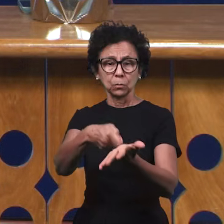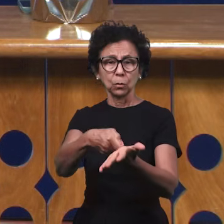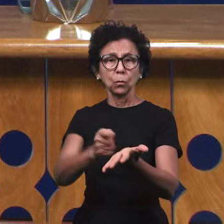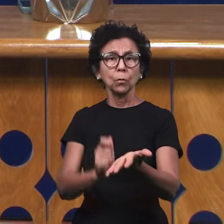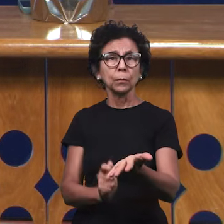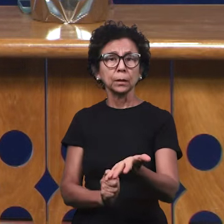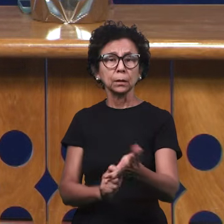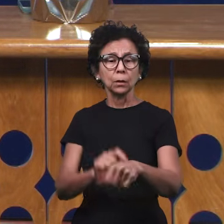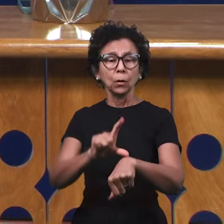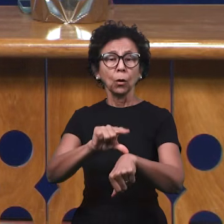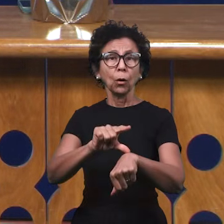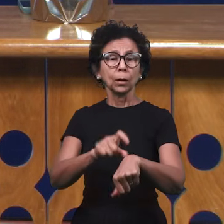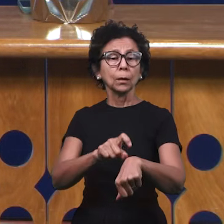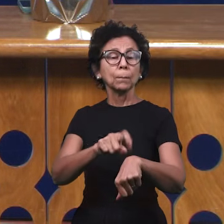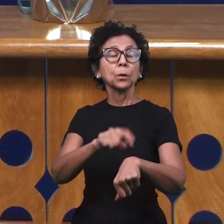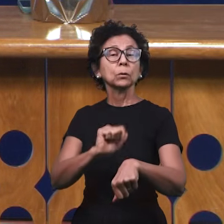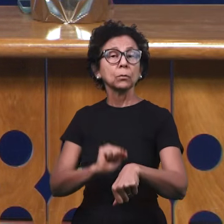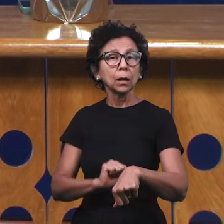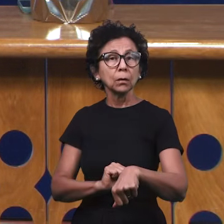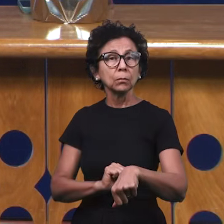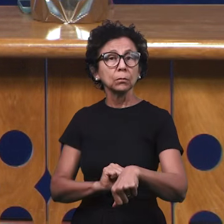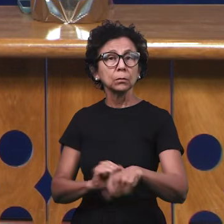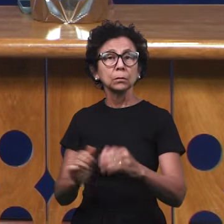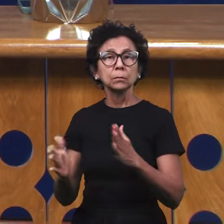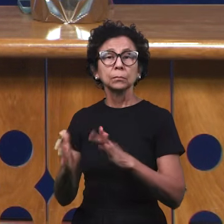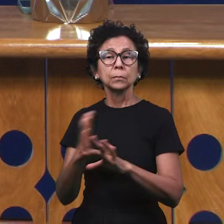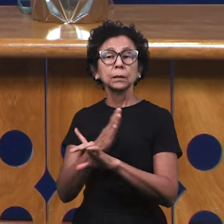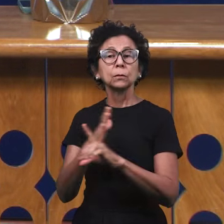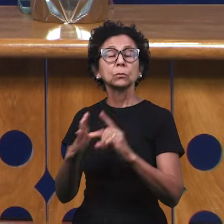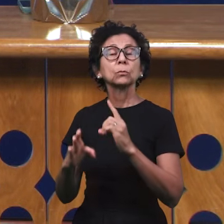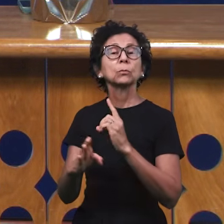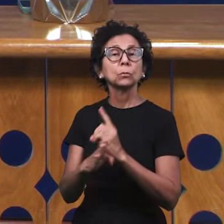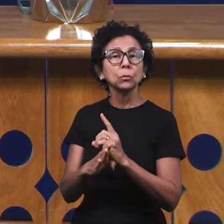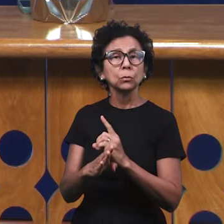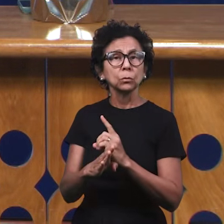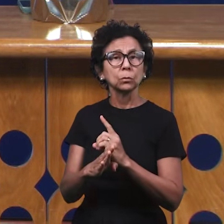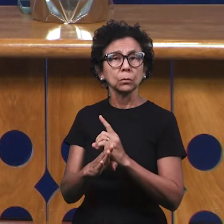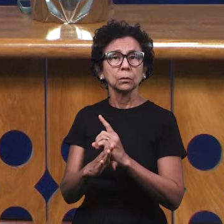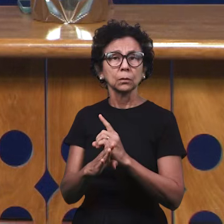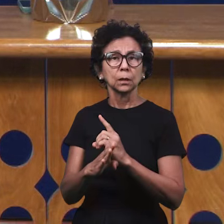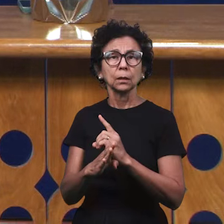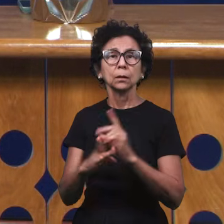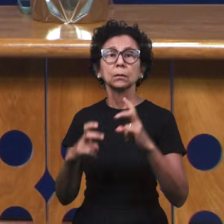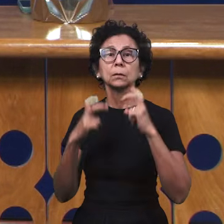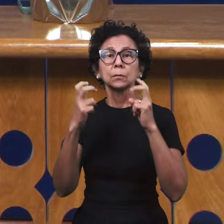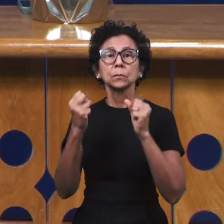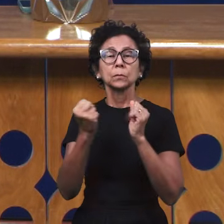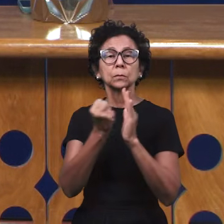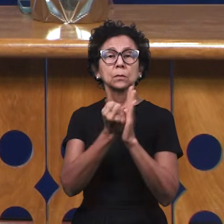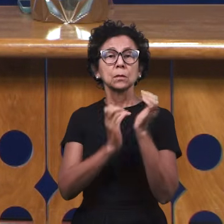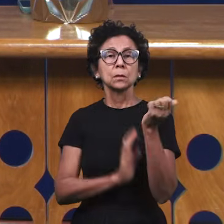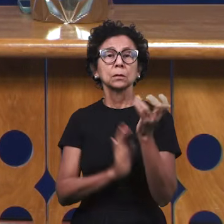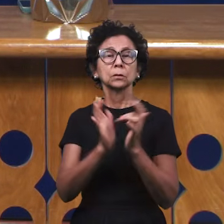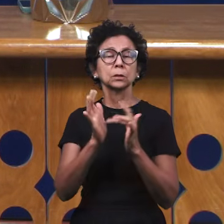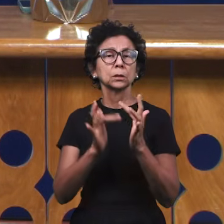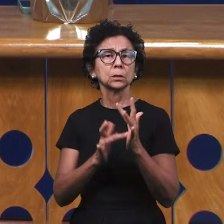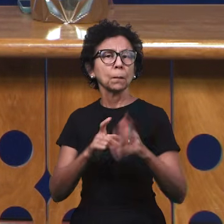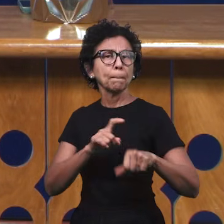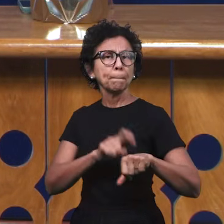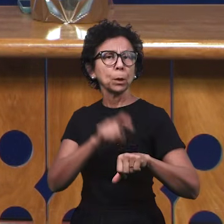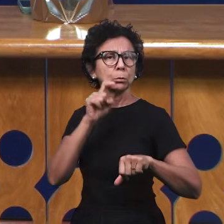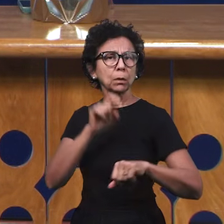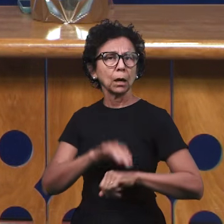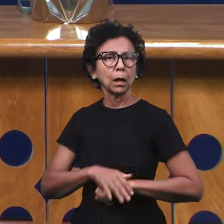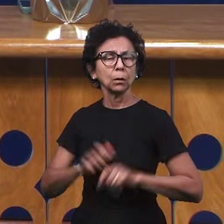nós valorizamos, é o clamor pelo sangue de Jesus, é o início do culto que é fundamental, e a pontualidade no ambiente de